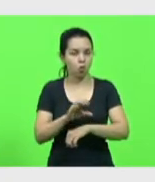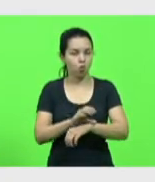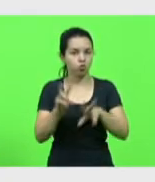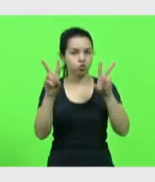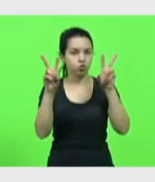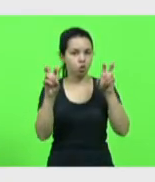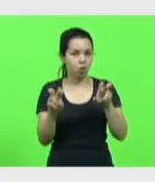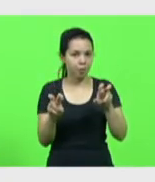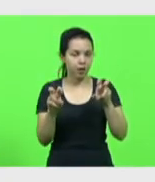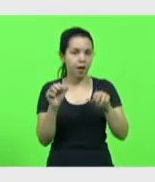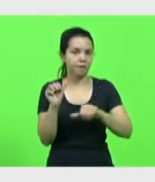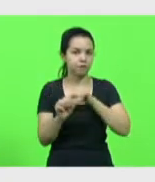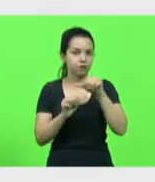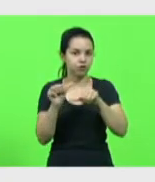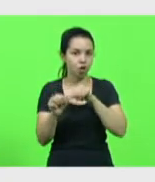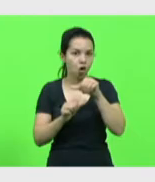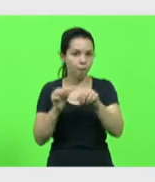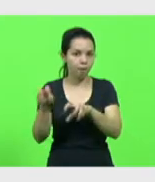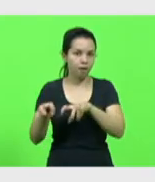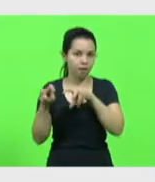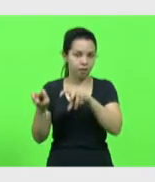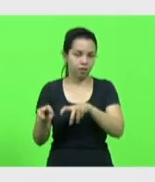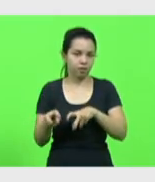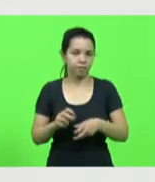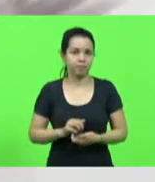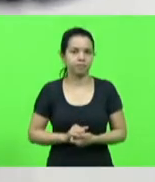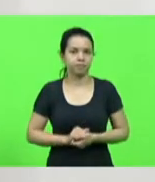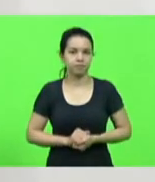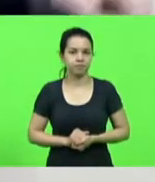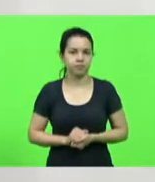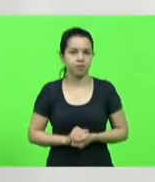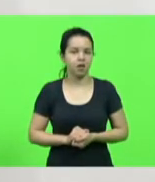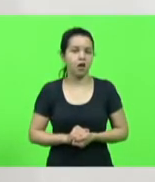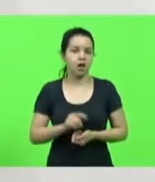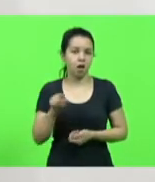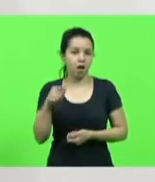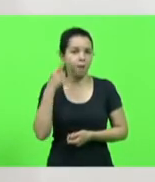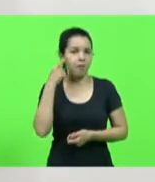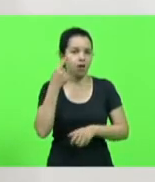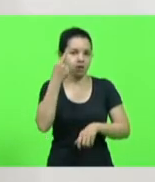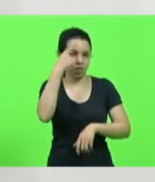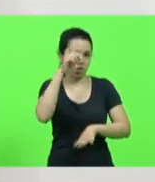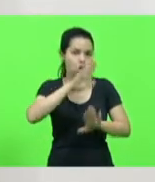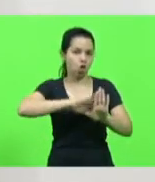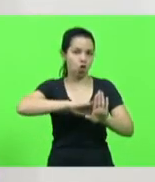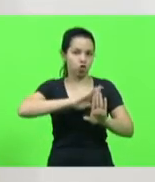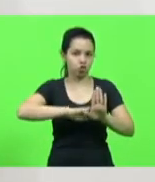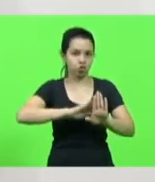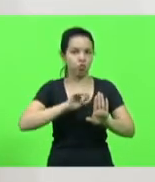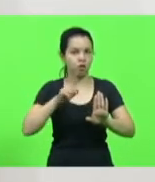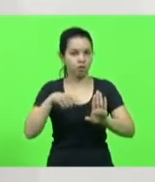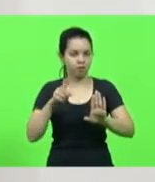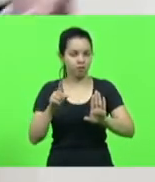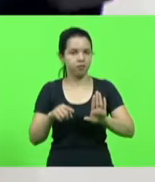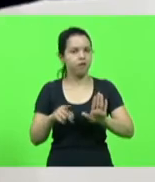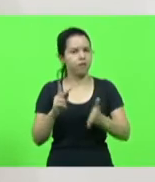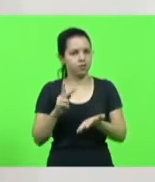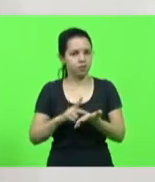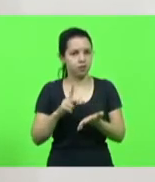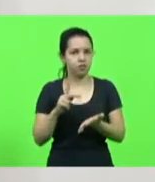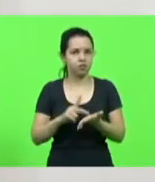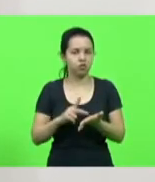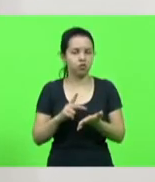Segundo as entidades, tem cunho ideológico. É lógico que tem cunho ideológico. E aí a gente vai ver, vai a fundo, vai ver o